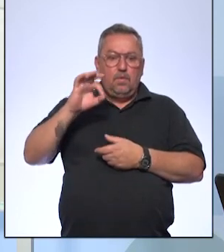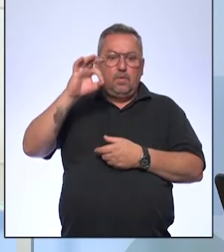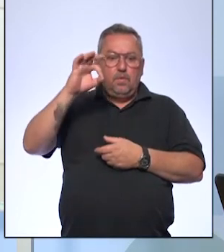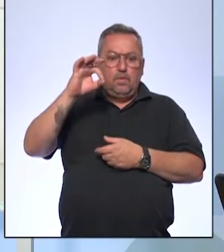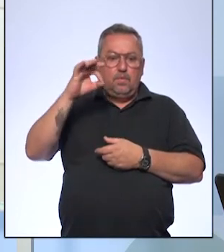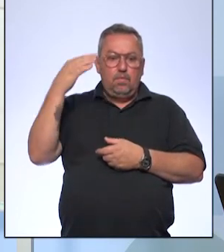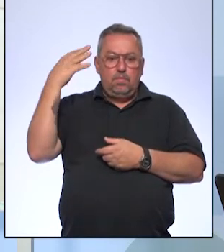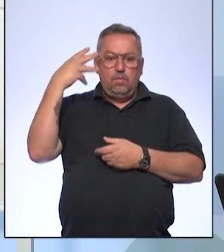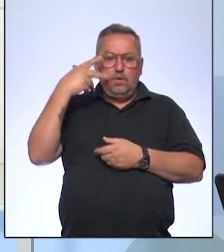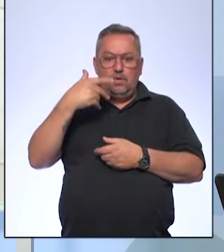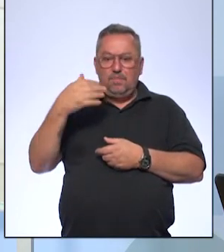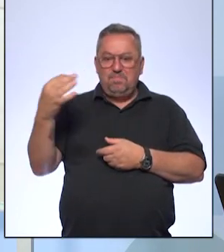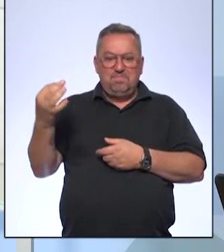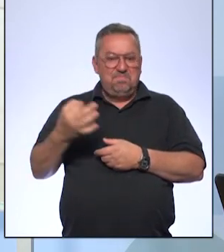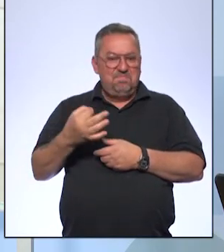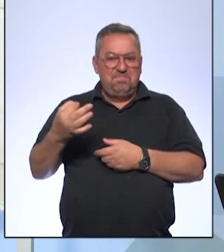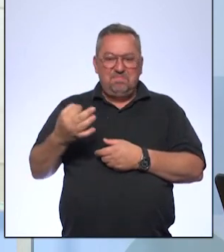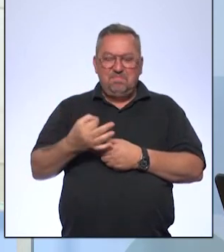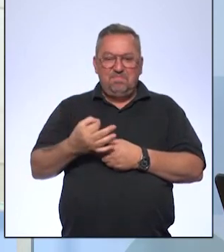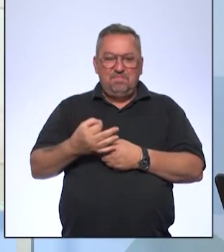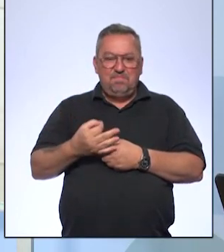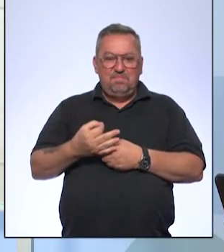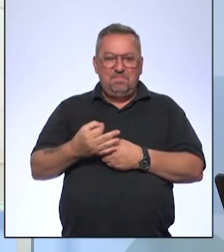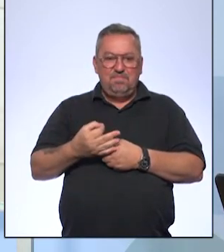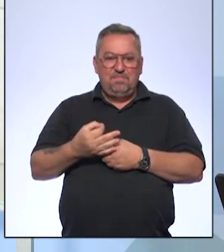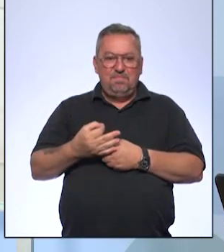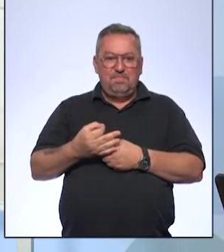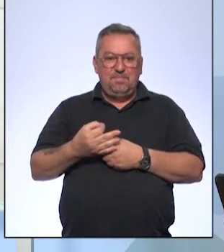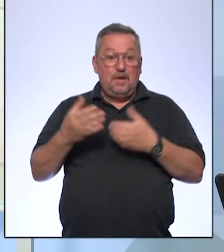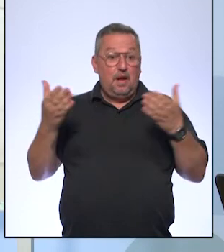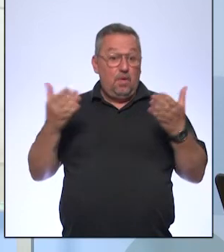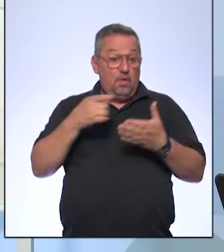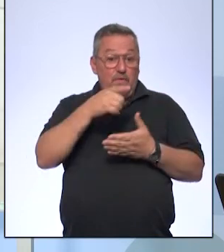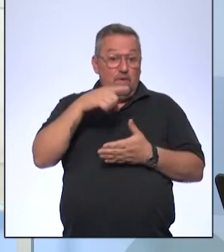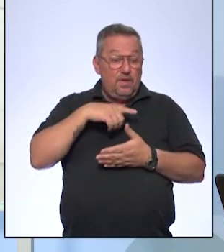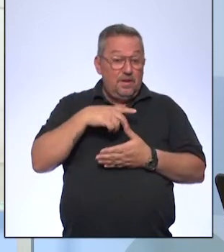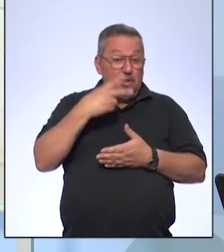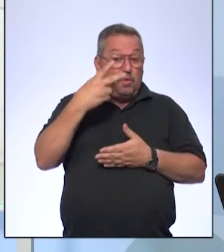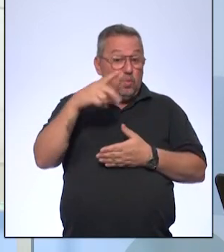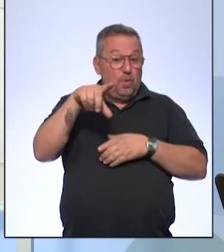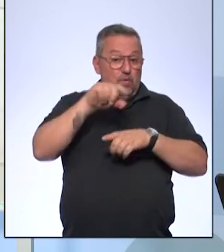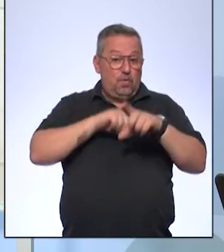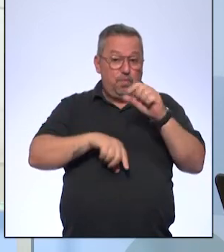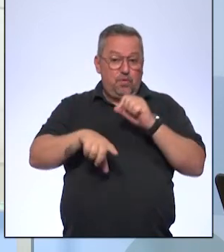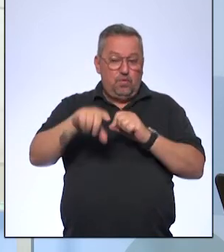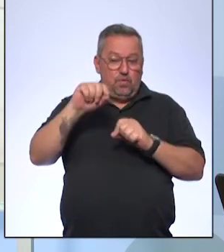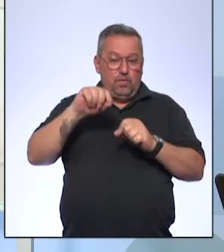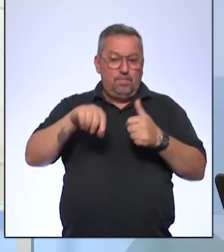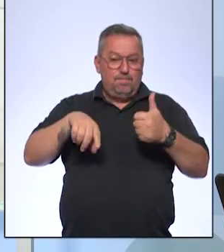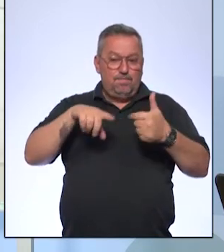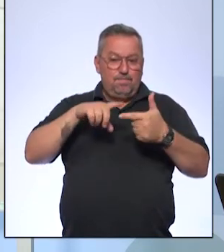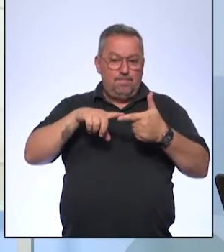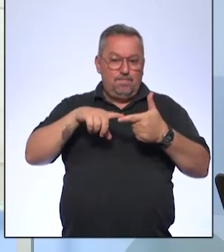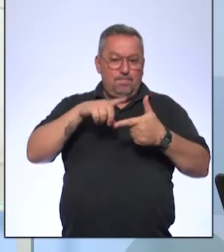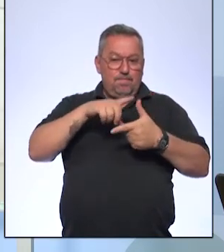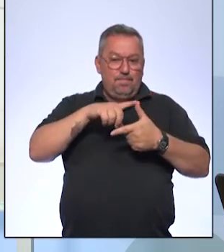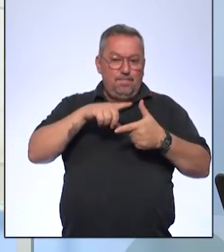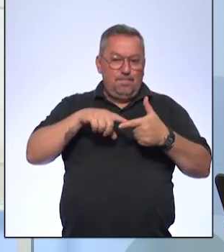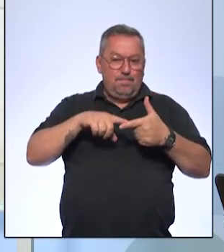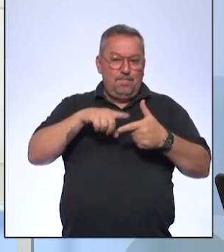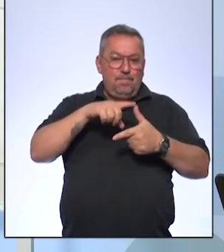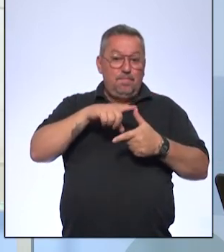ó, bonitinho. 270 graus. Agora vocês têm duas opções. Primeira, ou